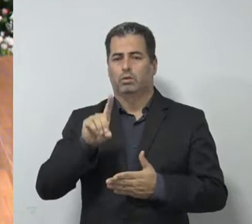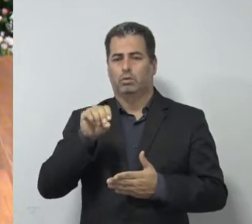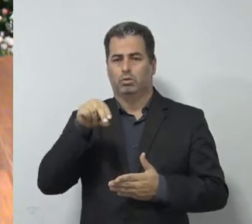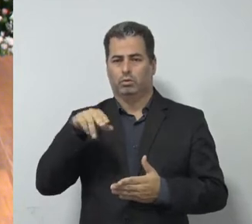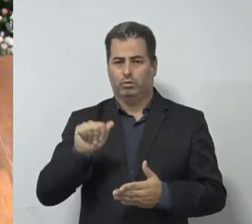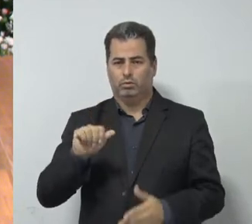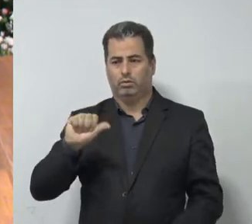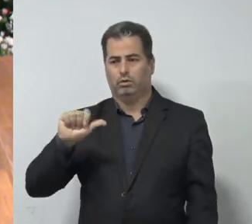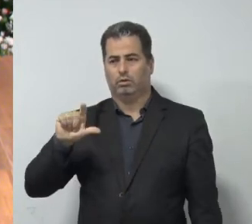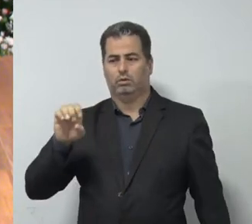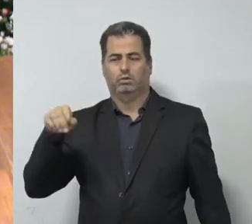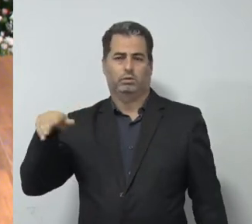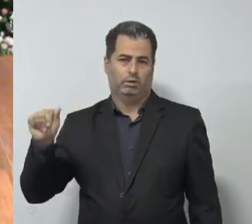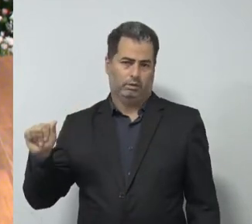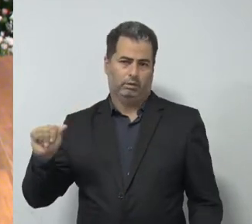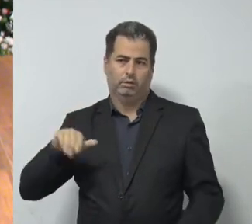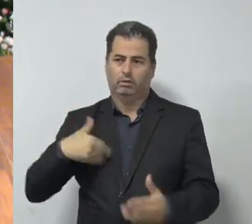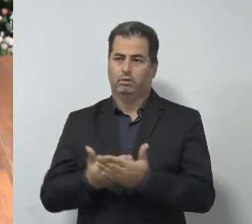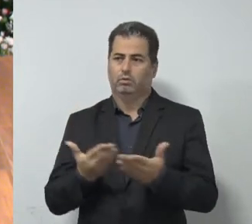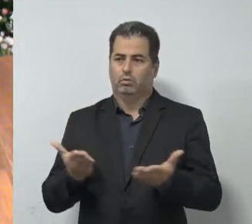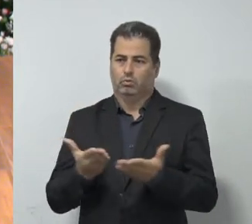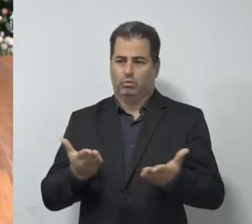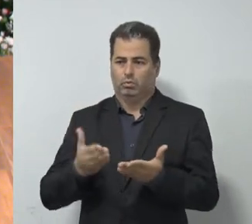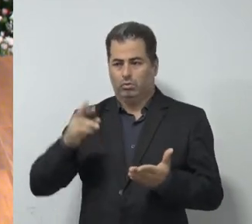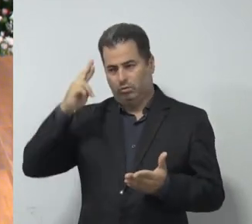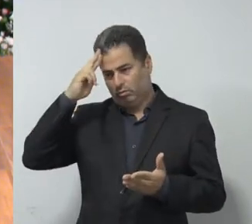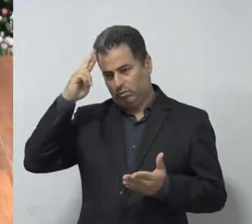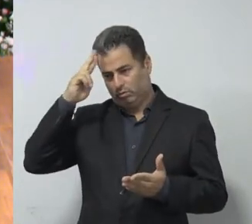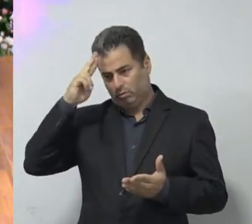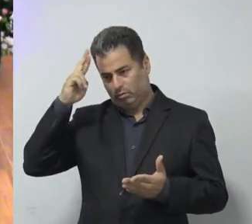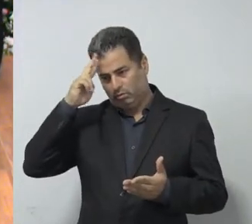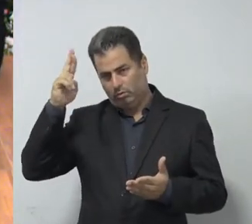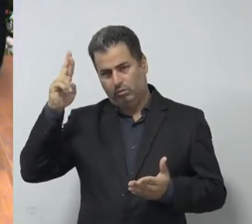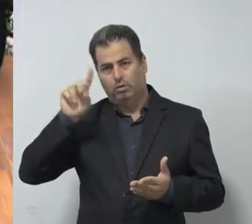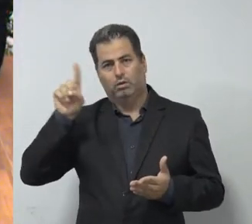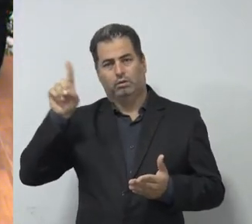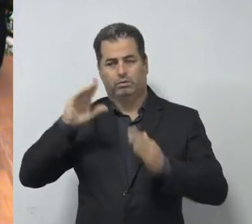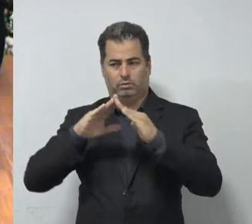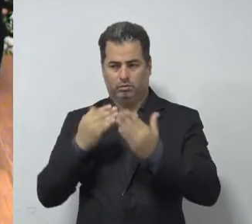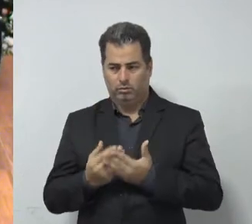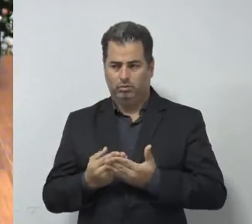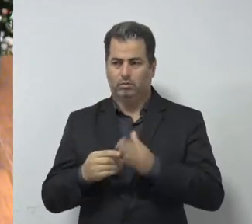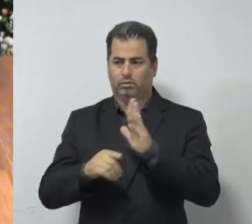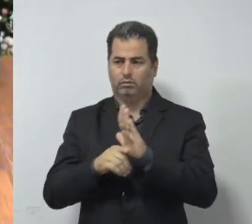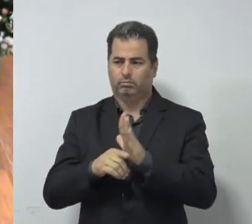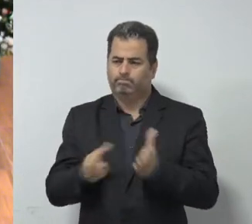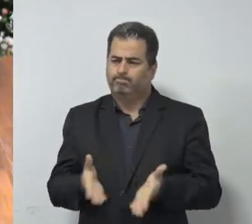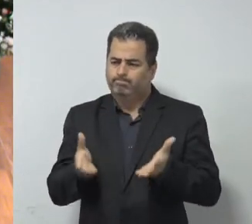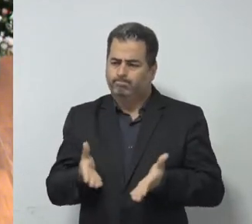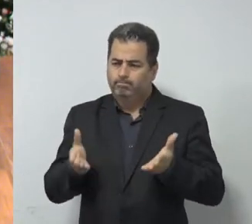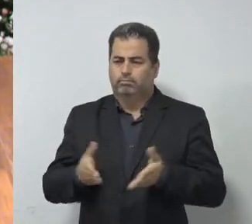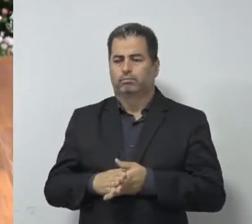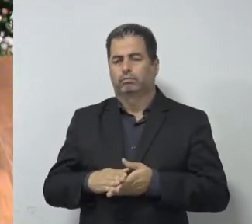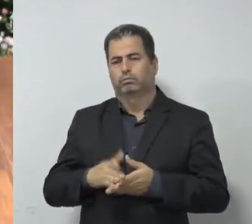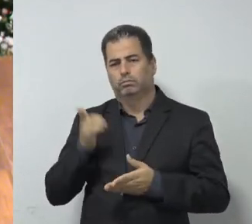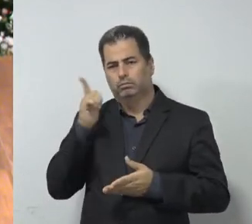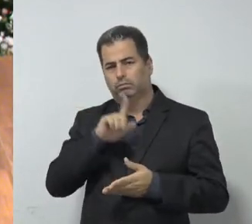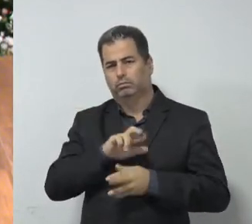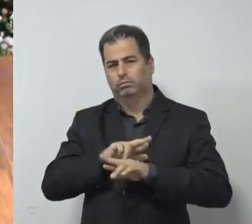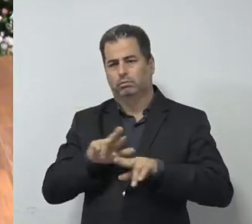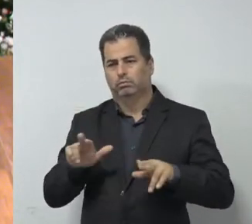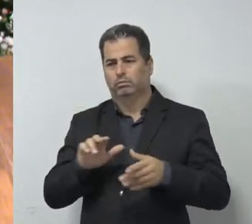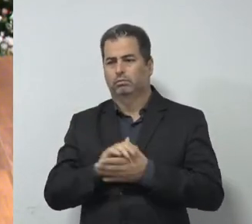hoje, ela é gestora da unidade escolar Dona Alexandrina, promovendo várias conquistas.